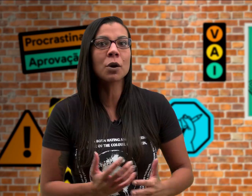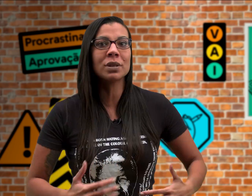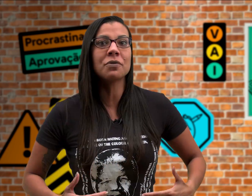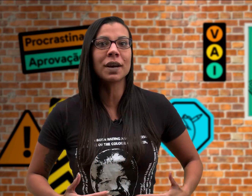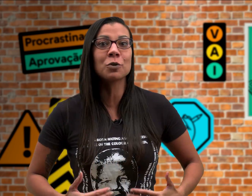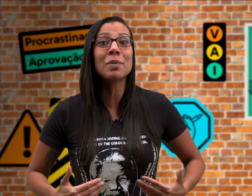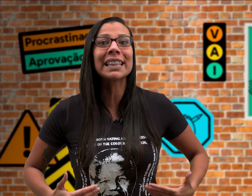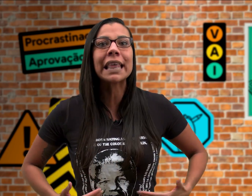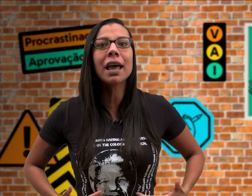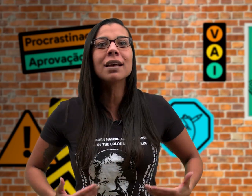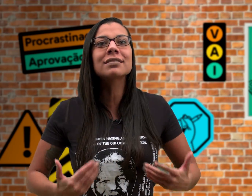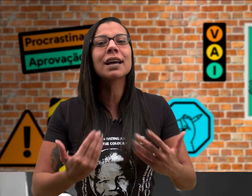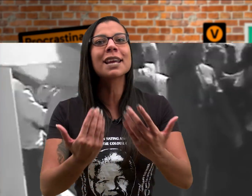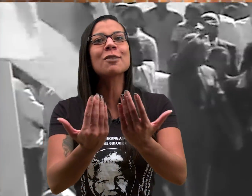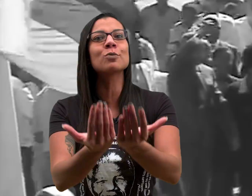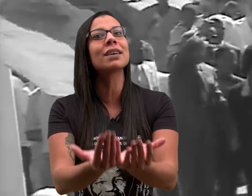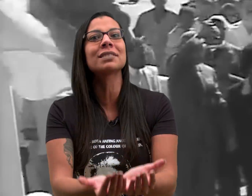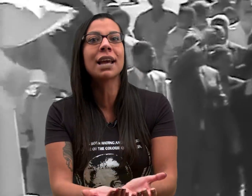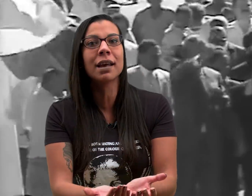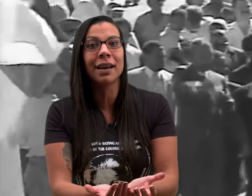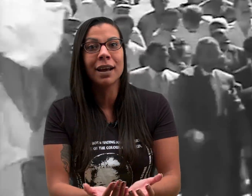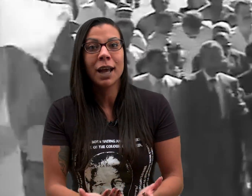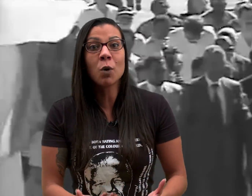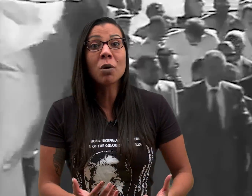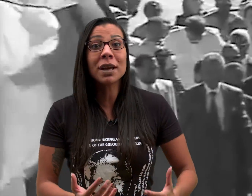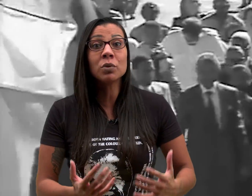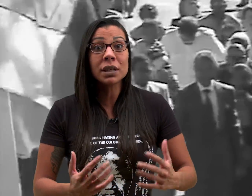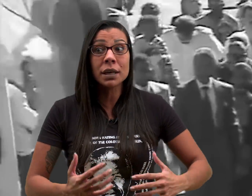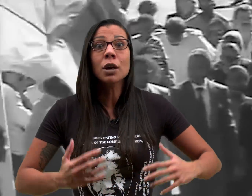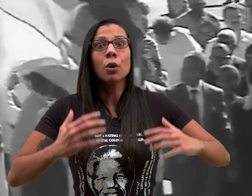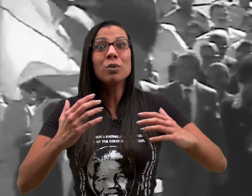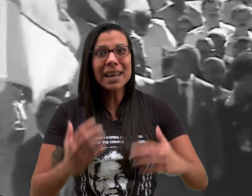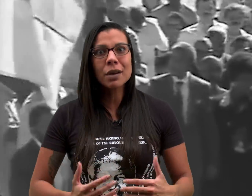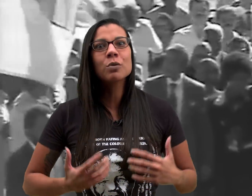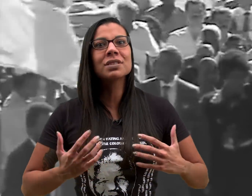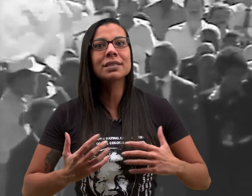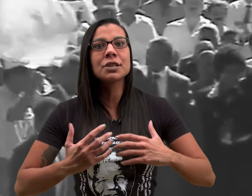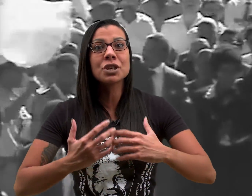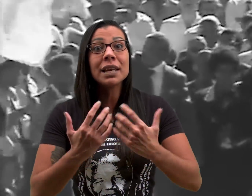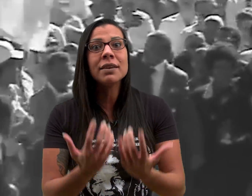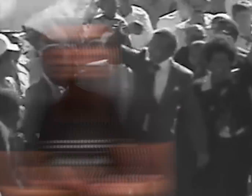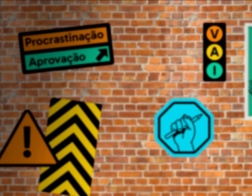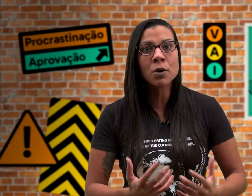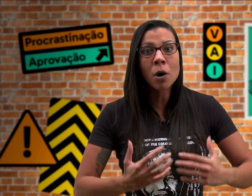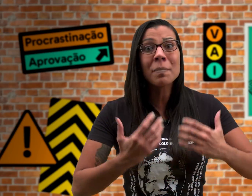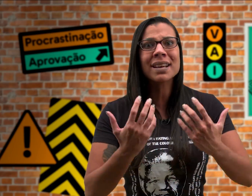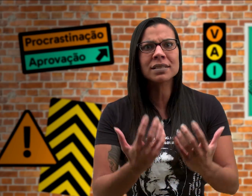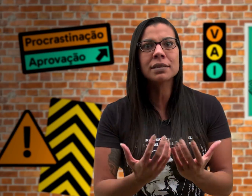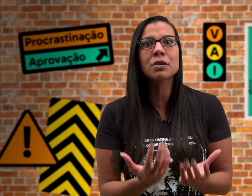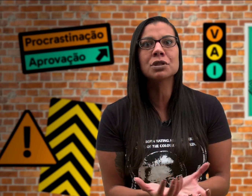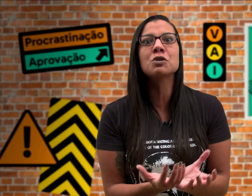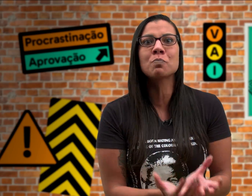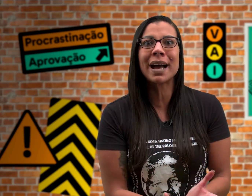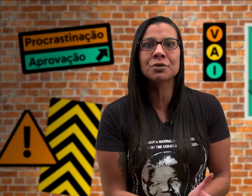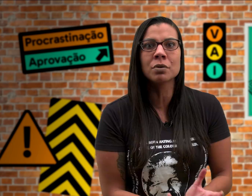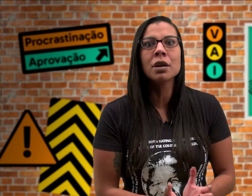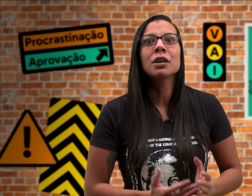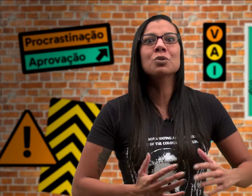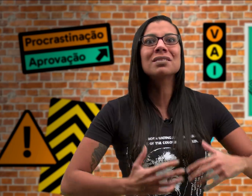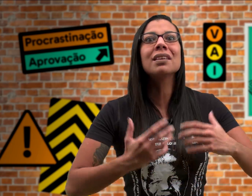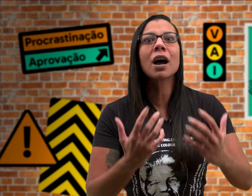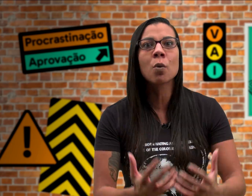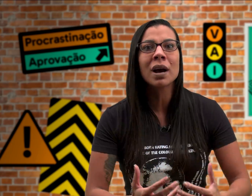fim. Quando ele fala do Mandela saindo da cela, é o momento em que o negro se sente livre, ele começa a ter o seu